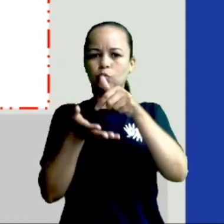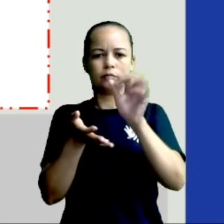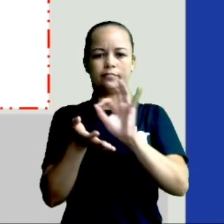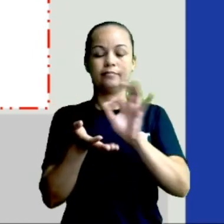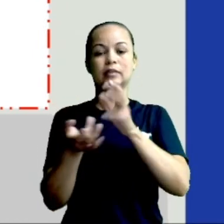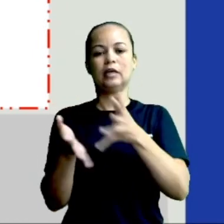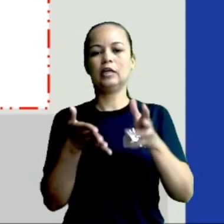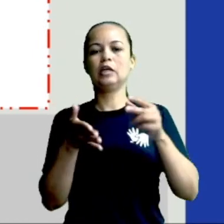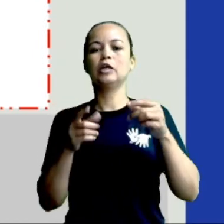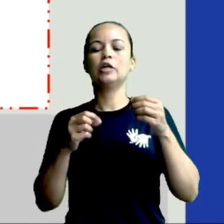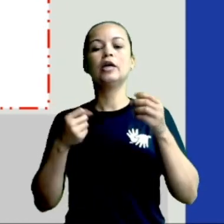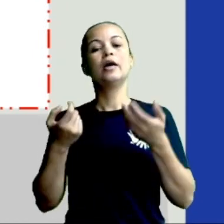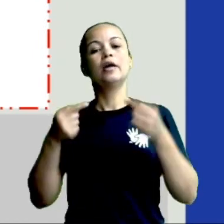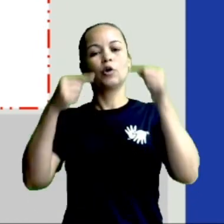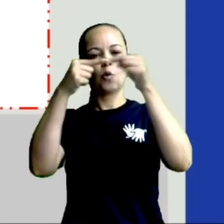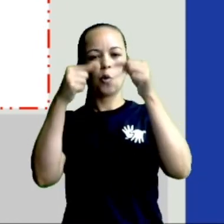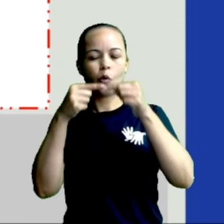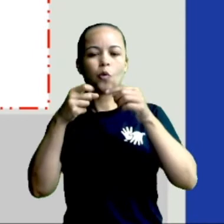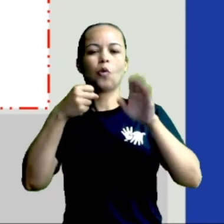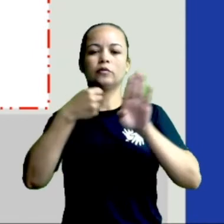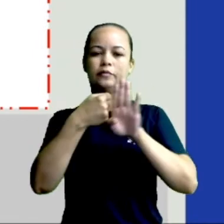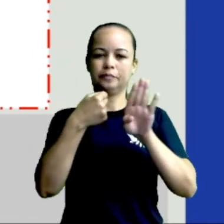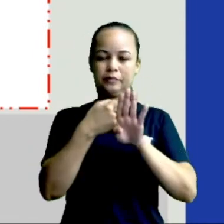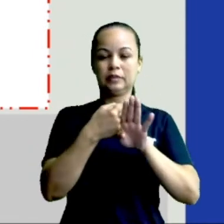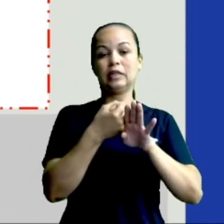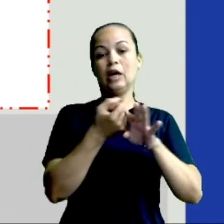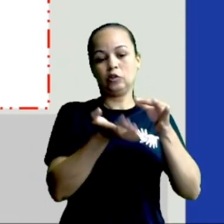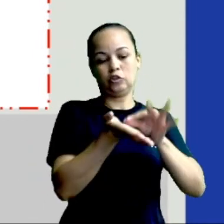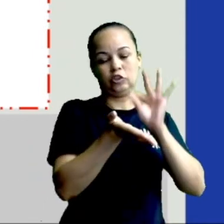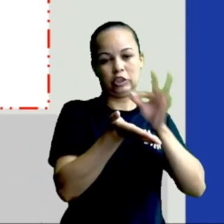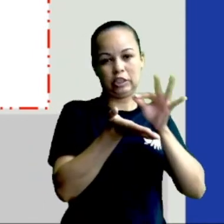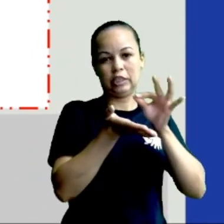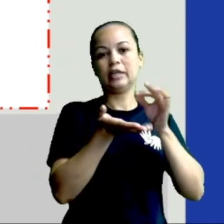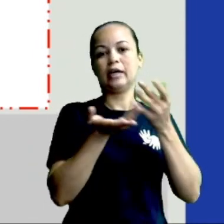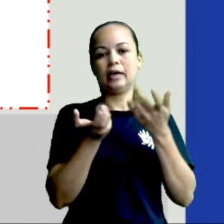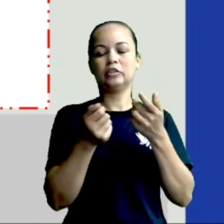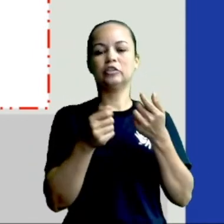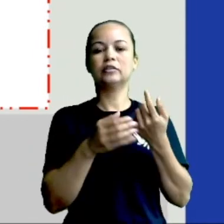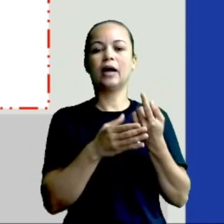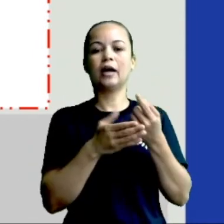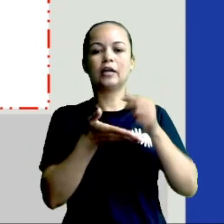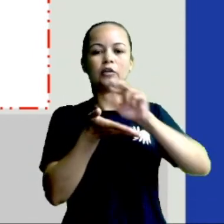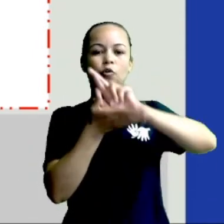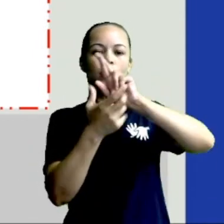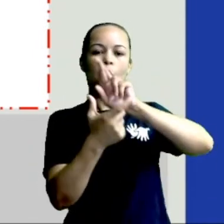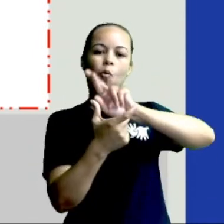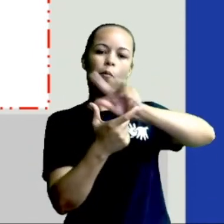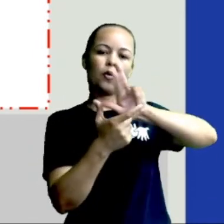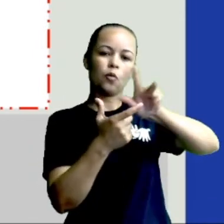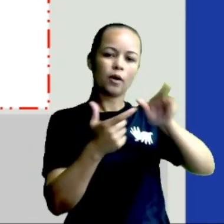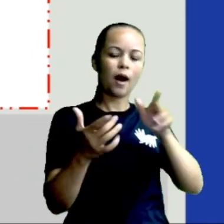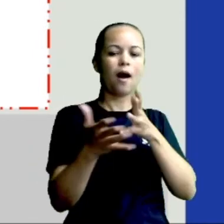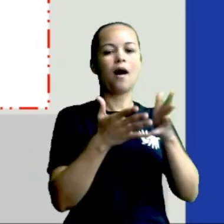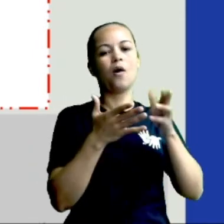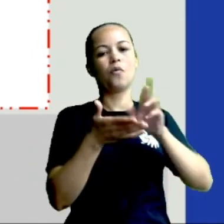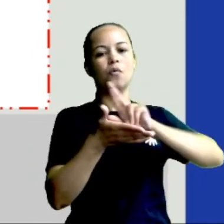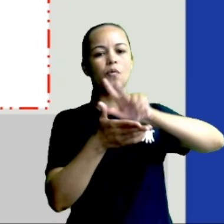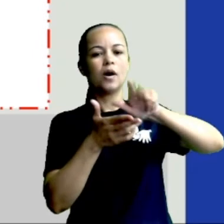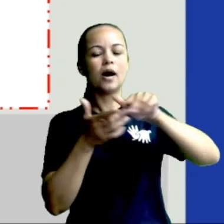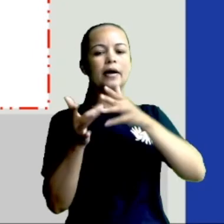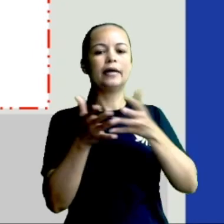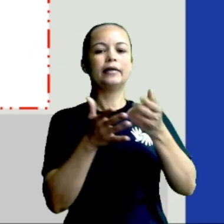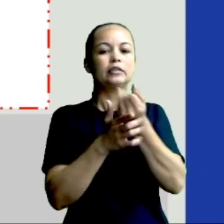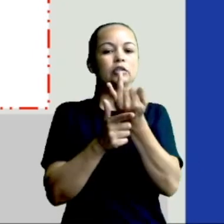com o substantivo. No caso, xícaras está no plural, o adjetivo meia também tem que ficar no plural,